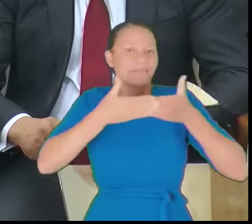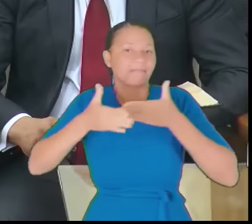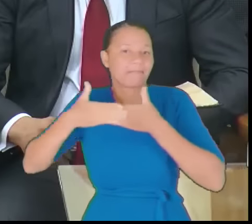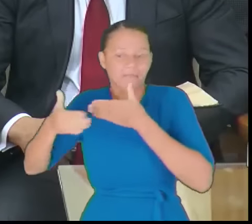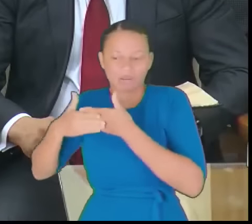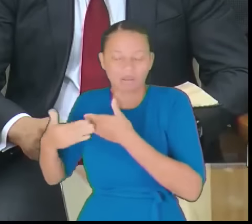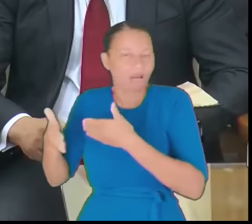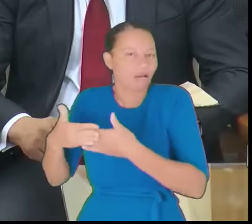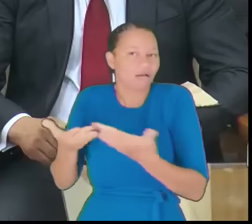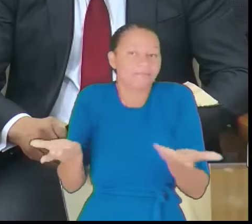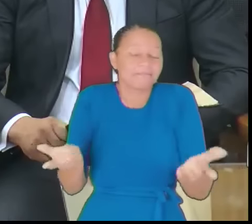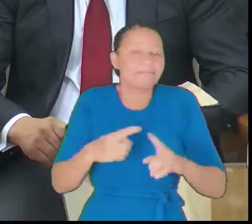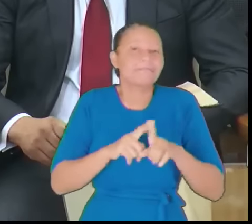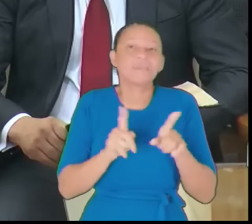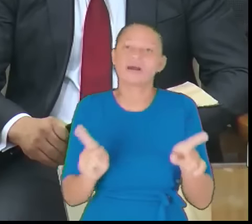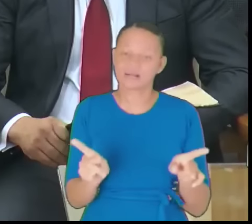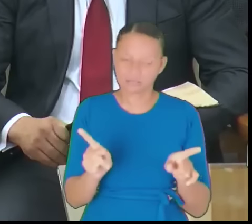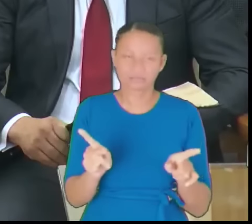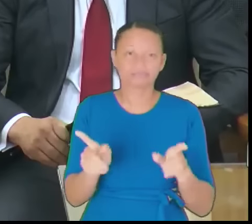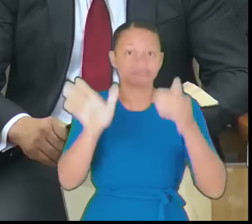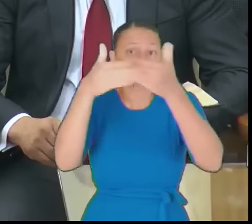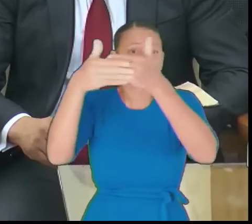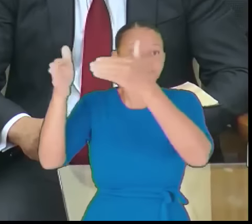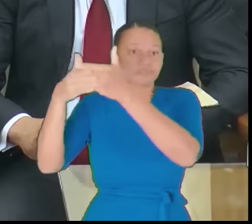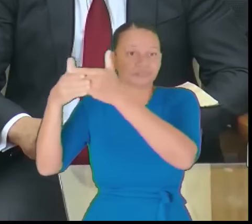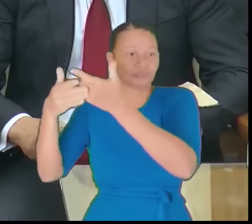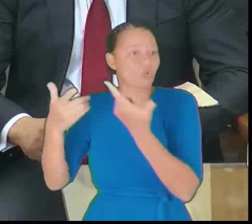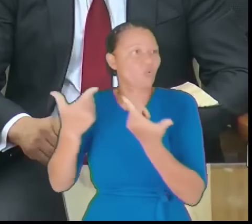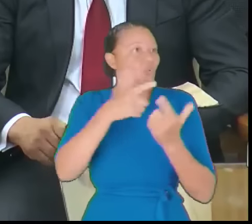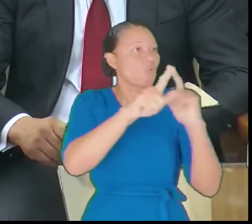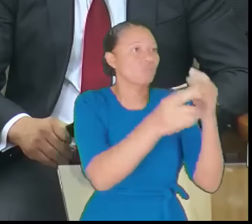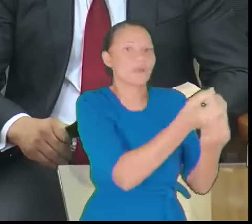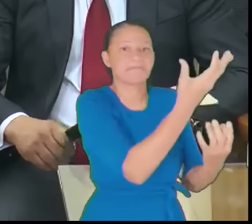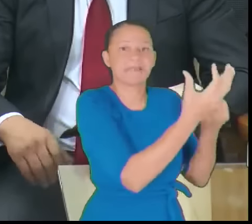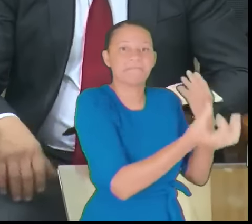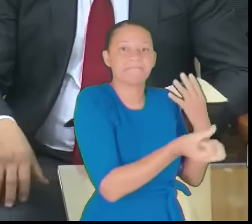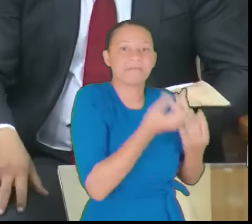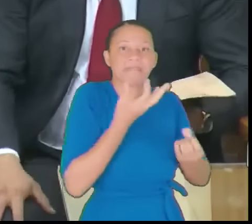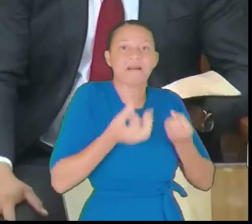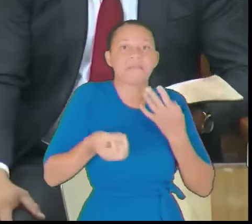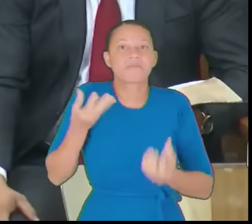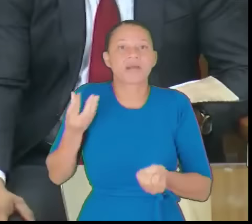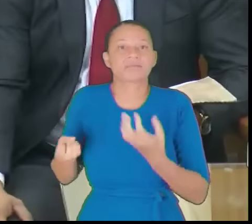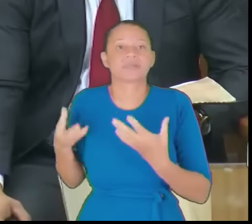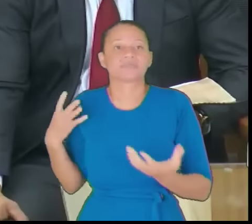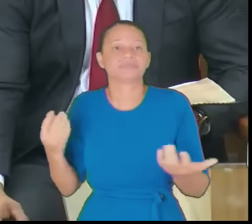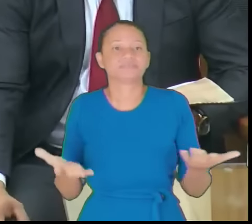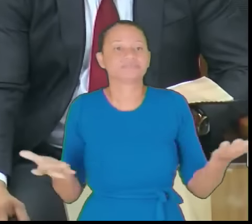muitos lugares. Mas enquanto está fechando em uns lugares, em outras estão abrindo.